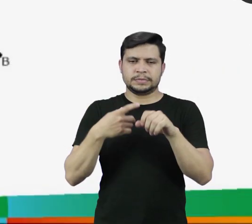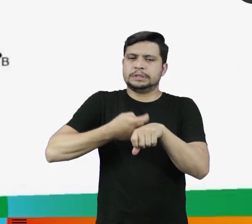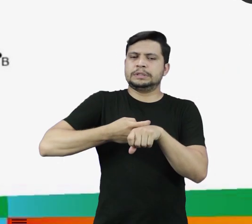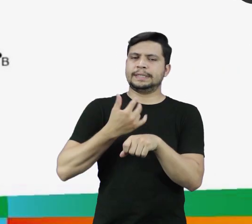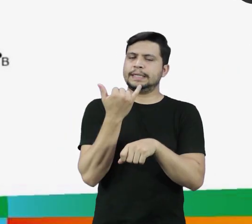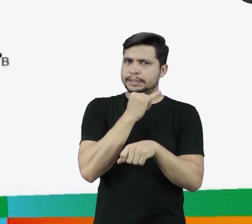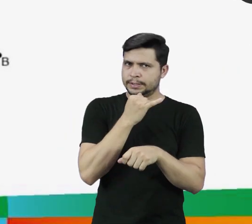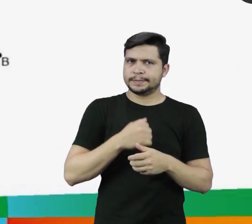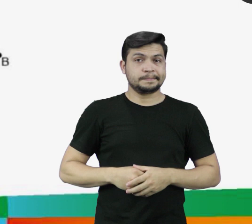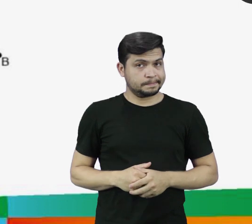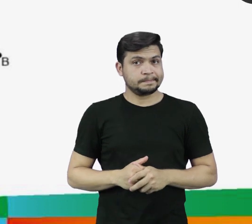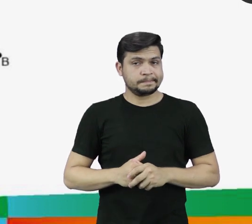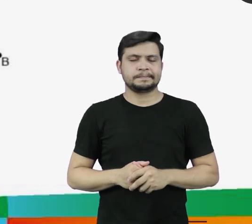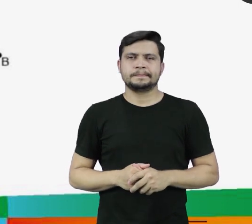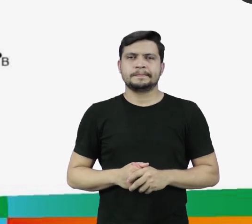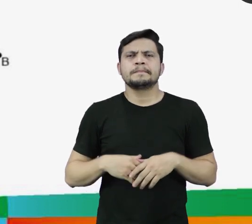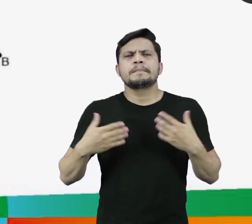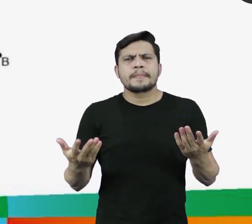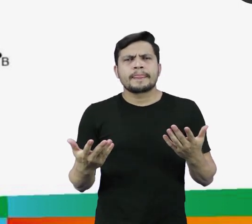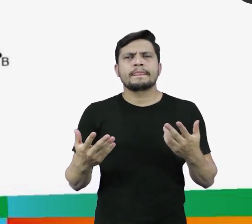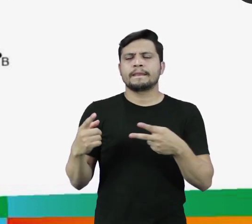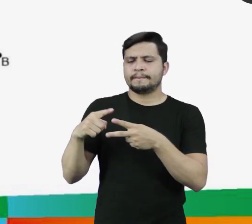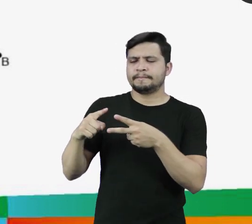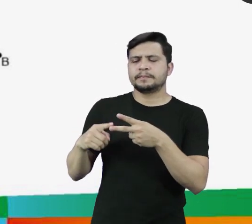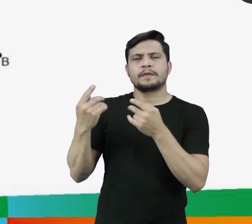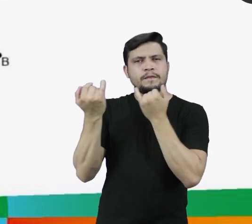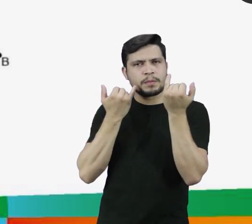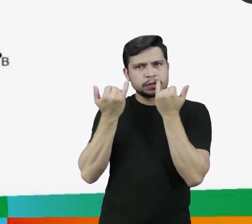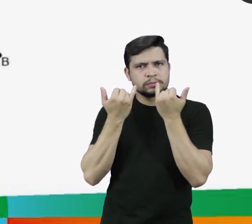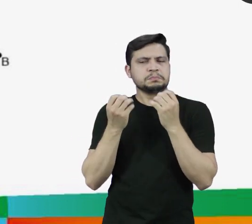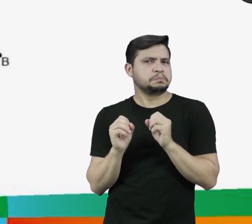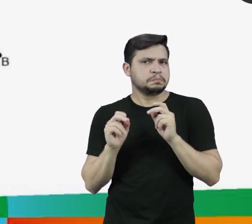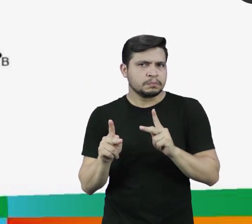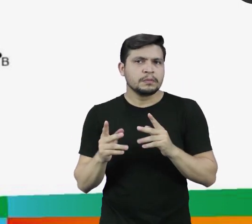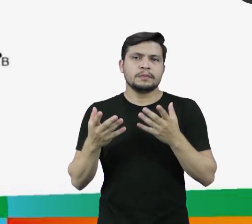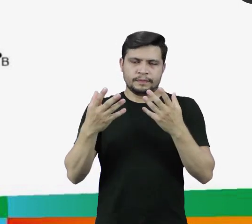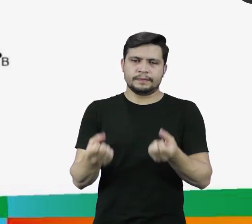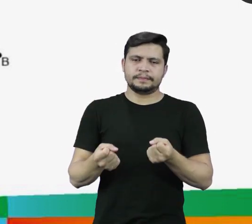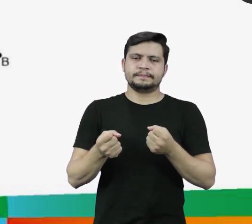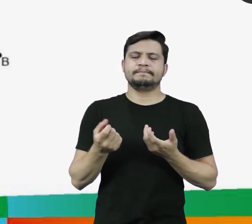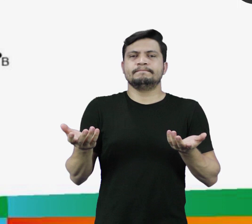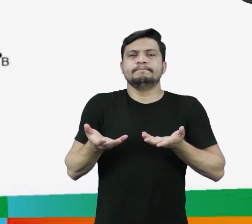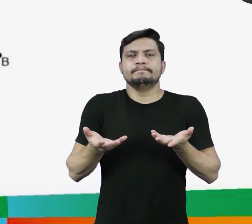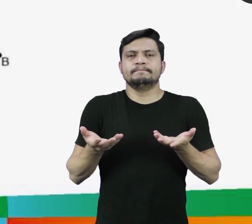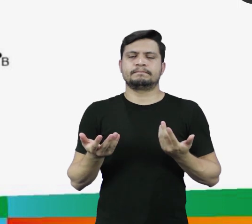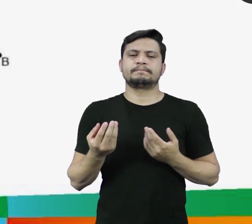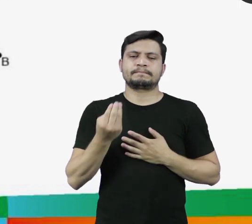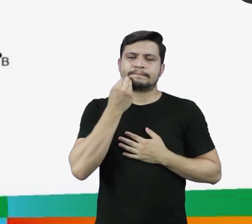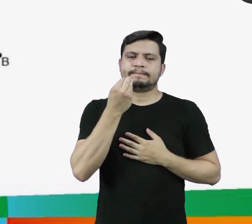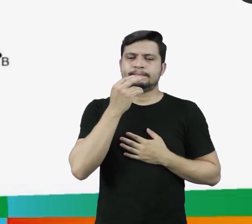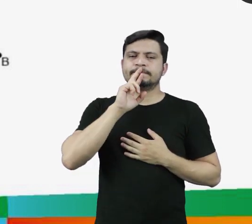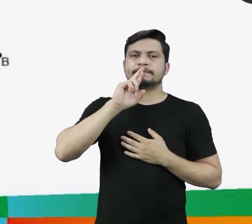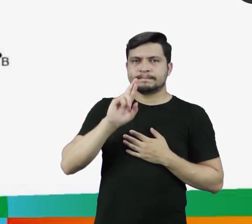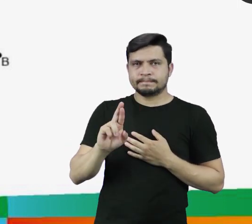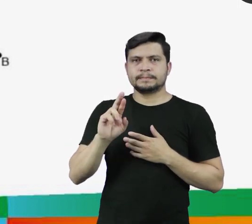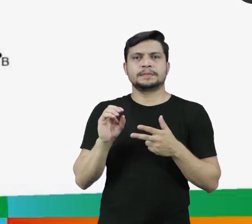Bom, de posse dessas duas informações, a gente vai aplicar isso diretamente em questões